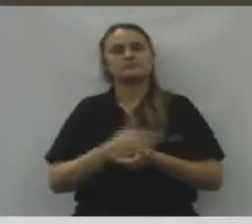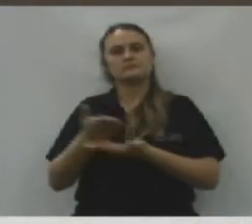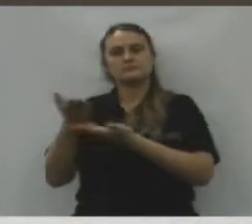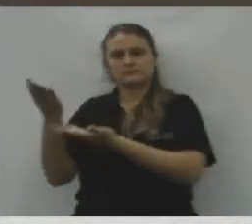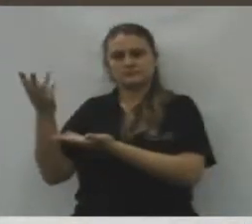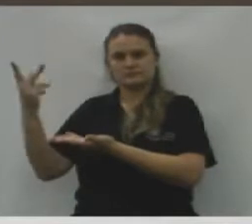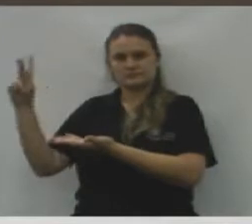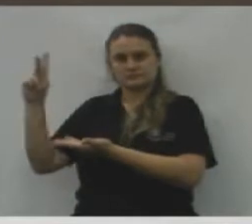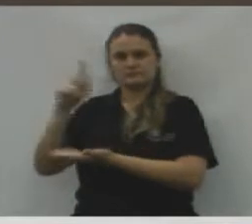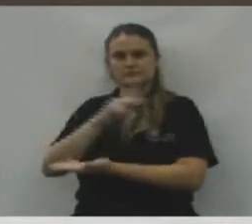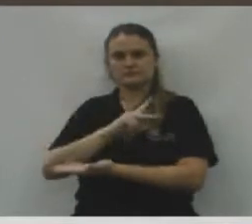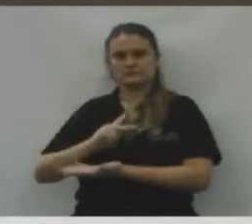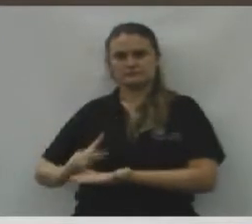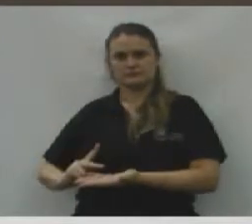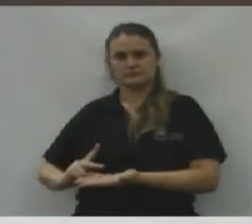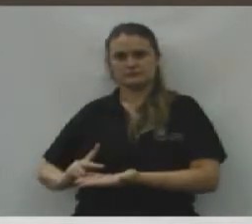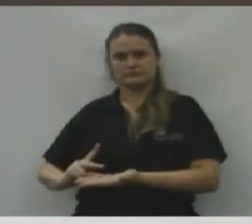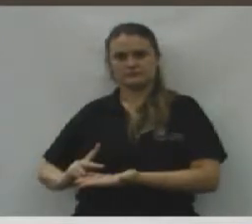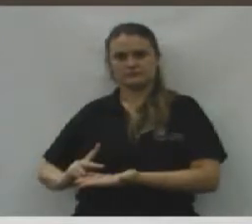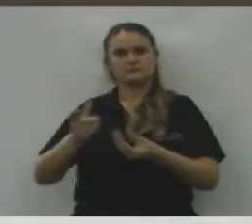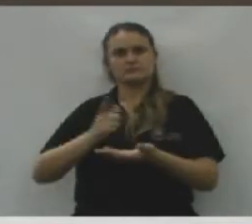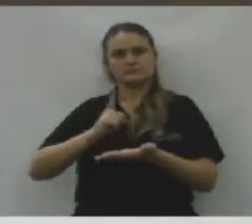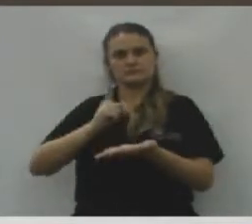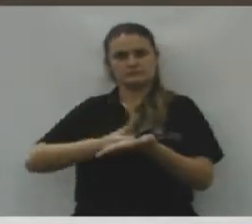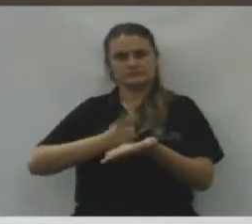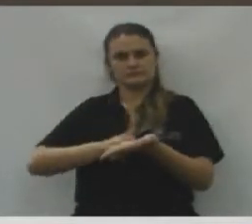Excelentíssimo senhor, cumprindo determinação,